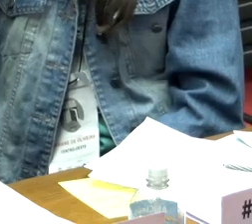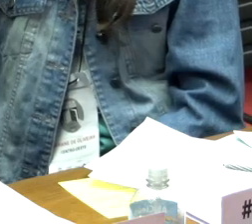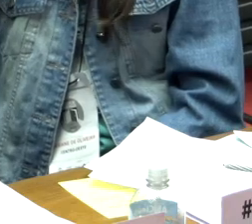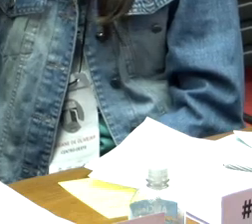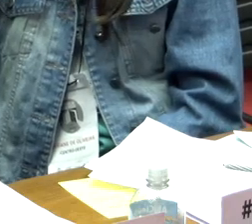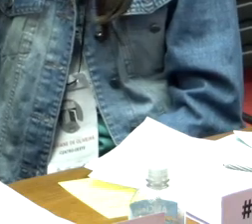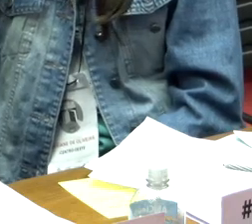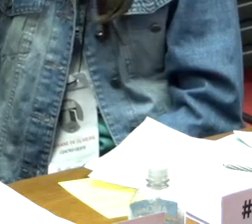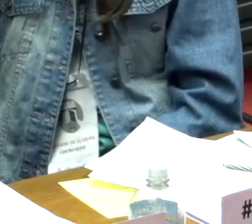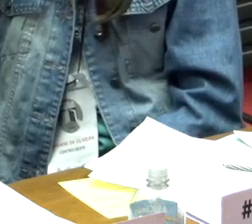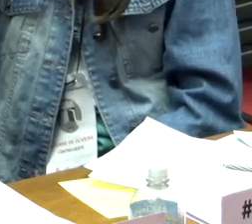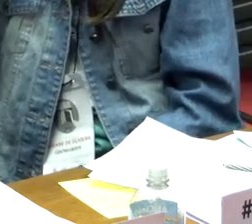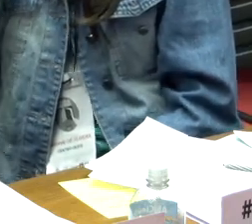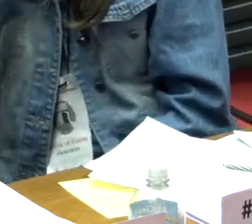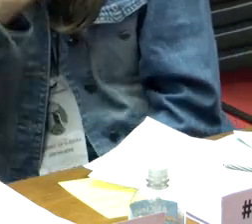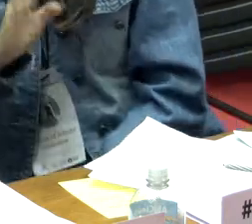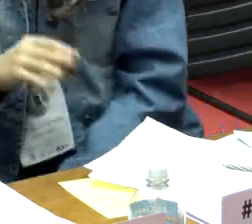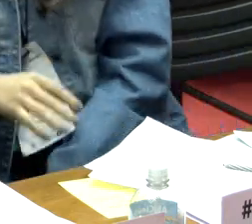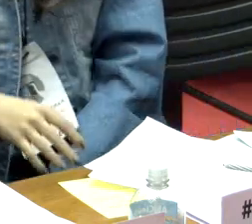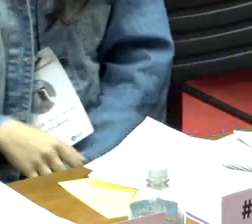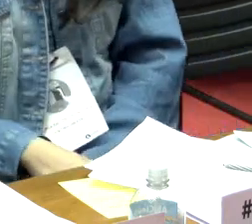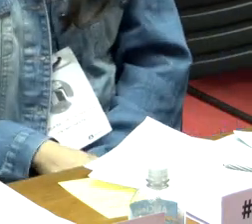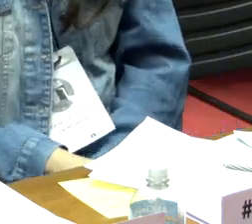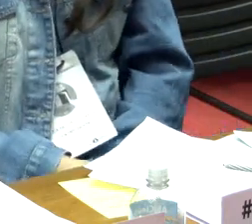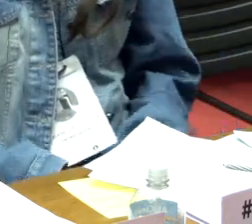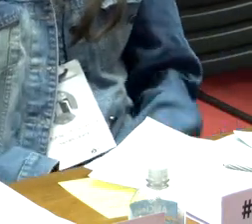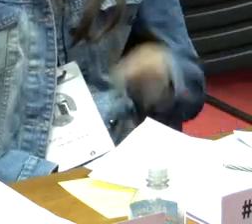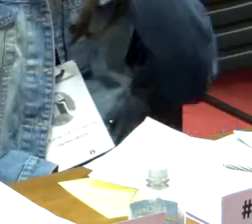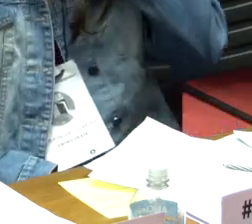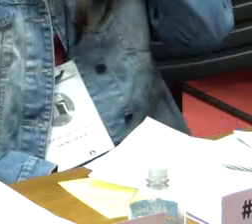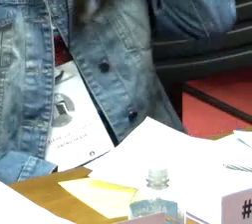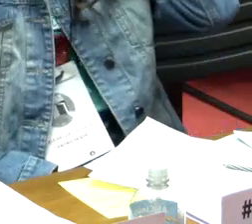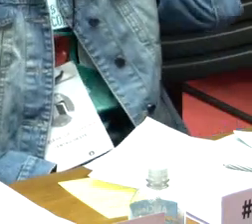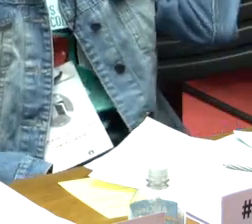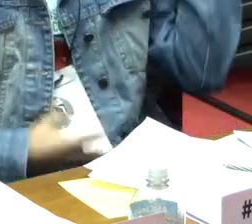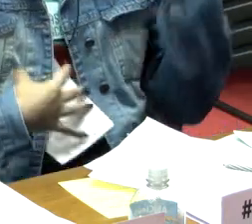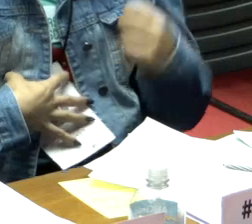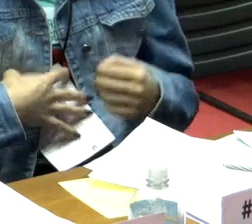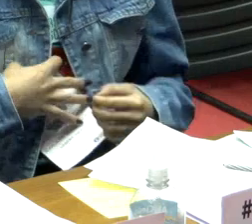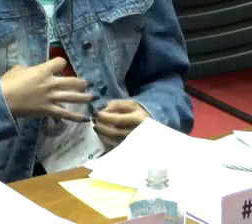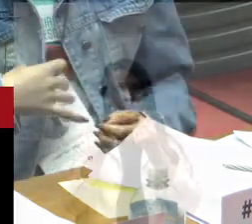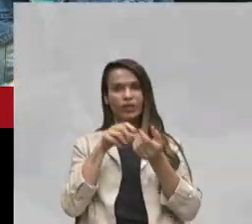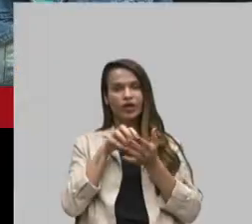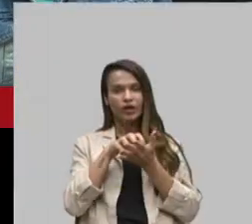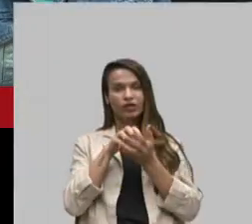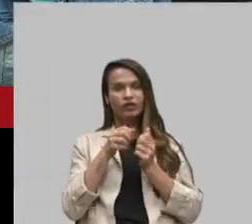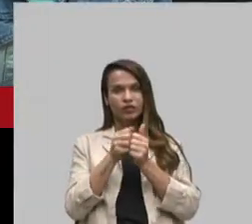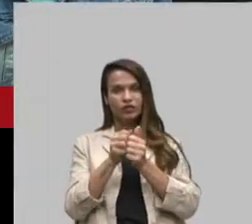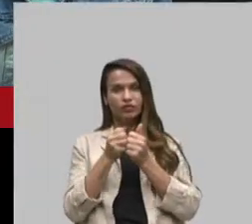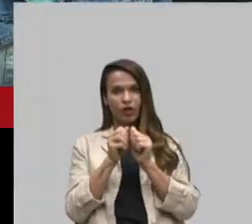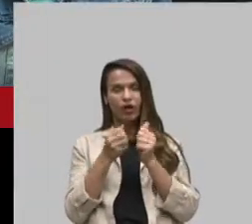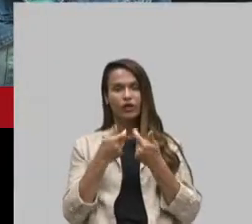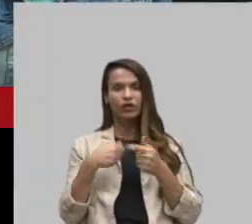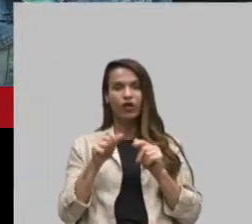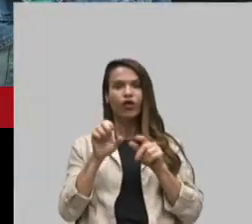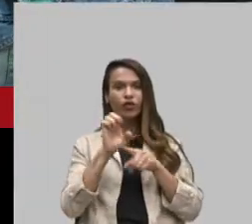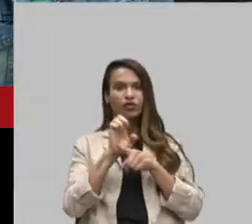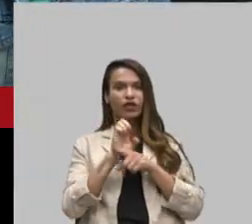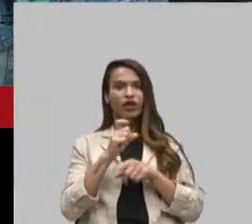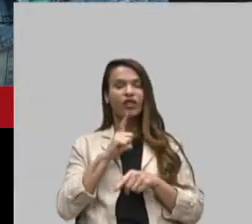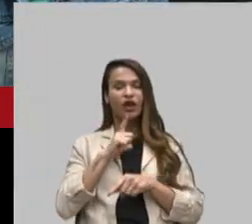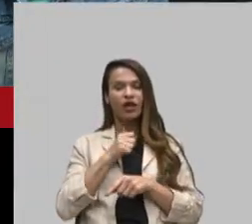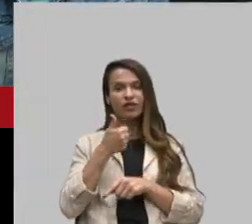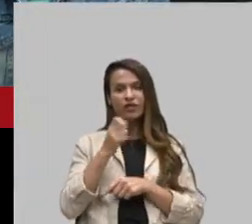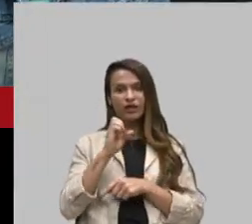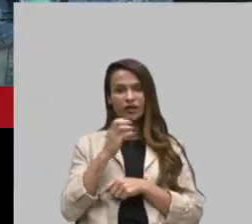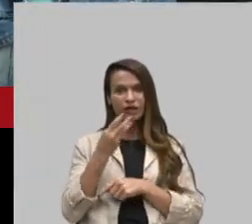e melhora de alimentação acess recursos básicos de saúde G transporte o o nosso estado atualmente tem apenas 13% das escolas com